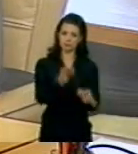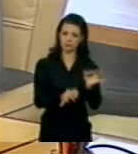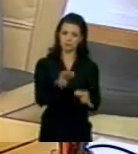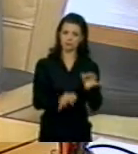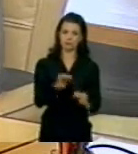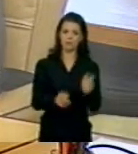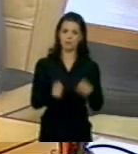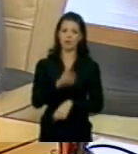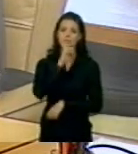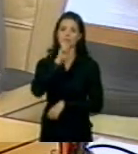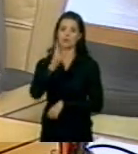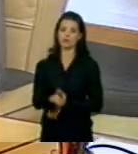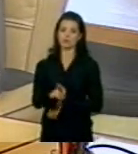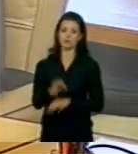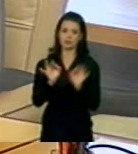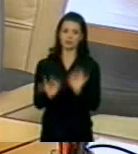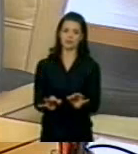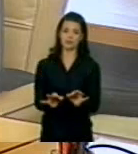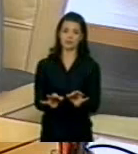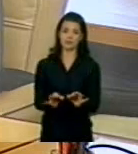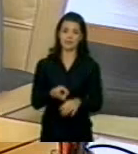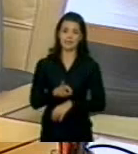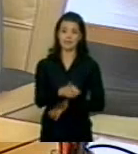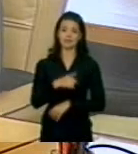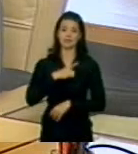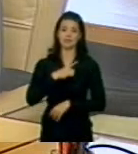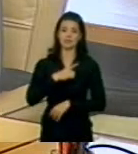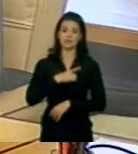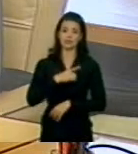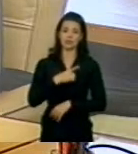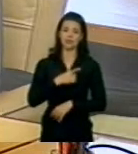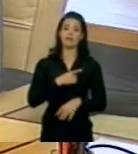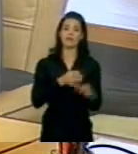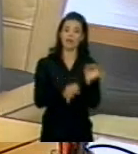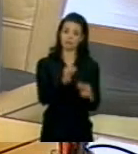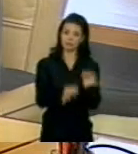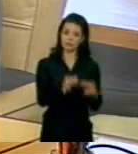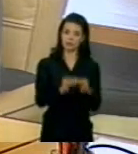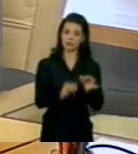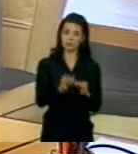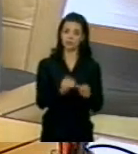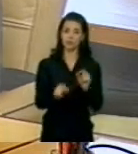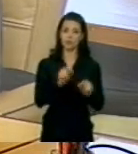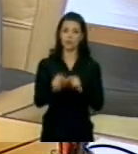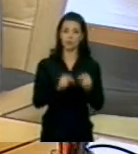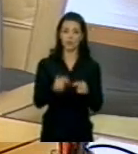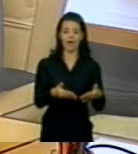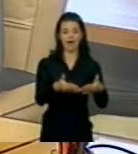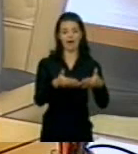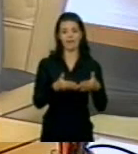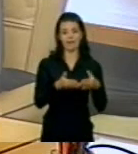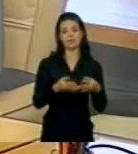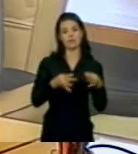deliberem, sempre que se operar por meio dessa aplicação, afastamento total ou parcial